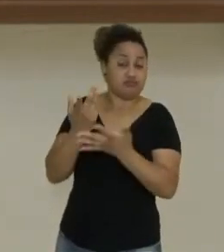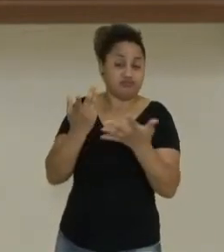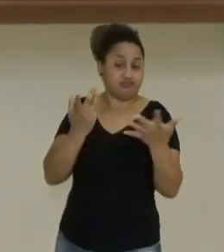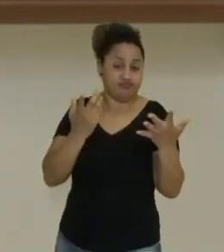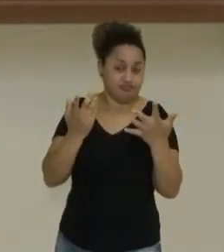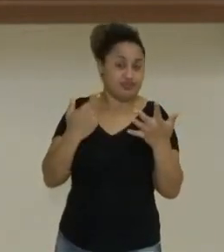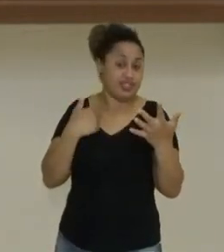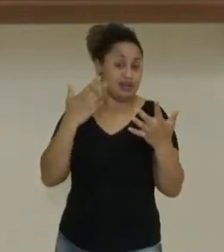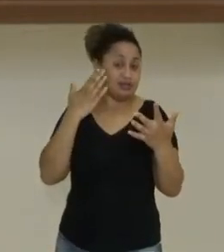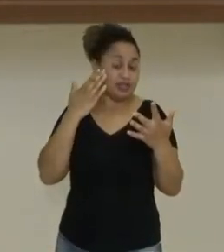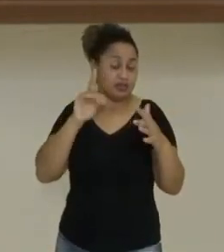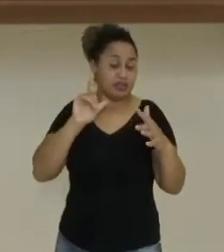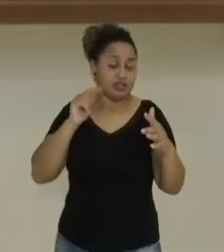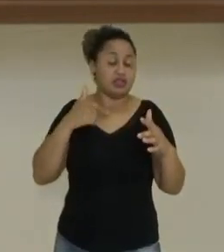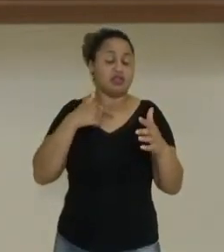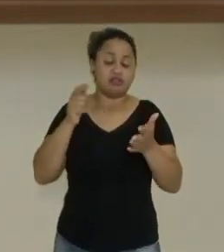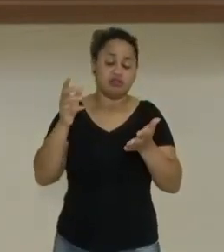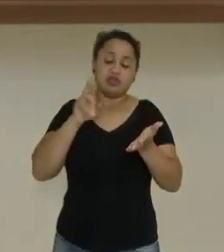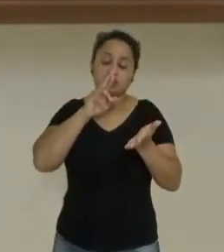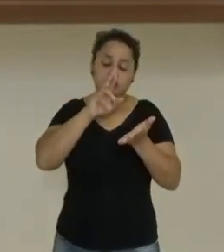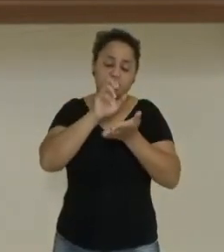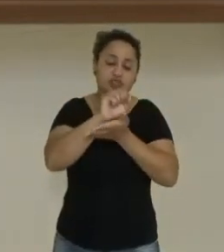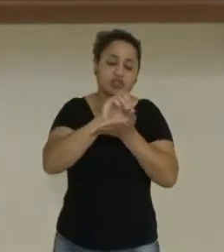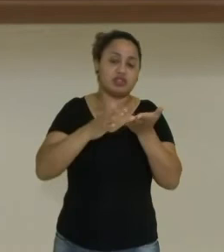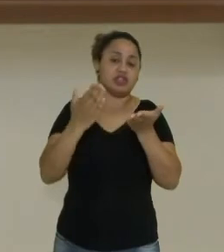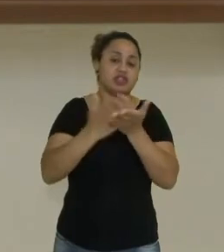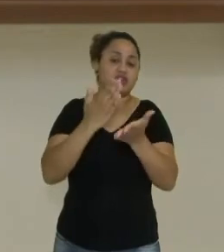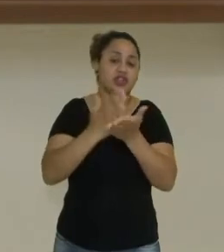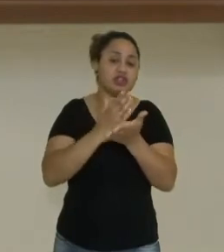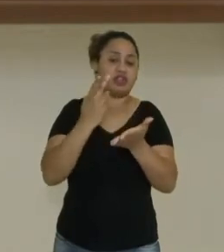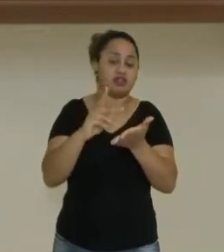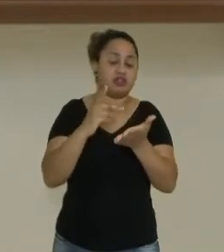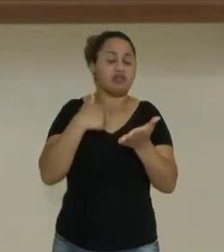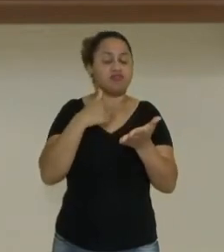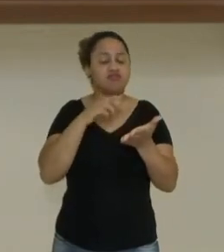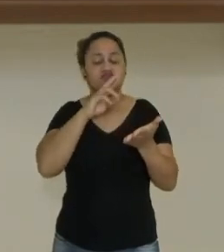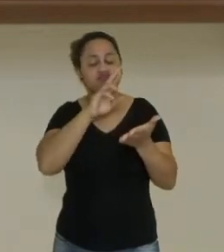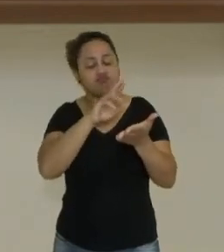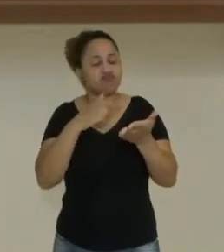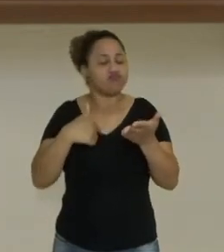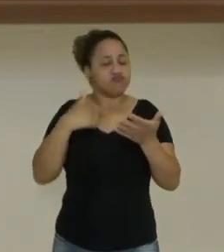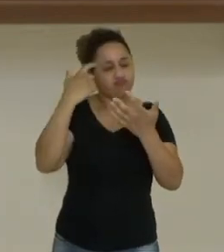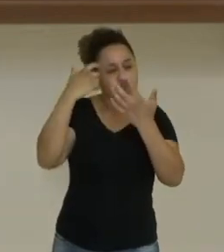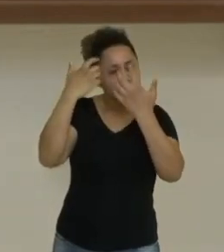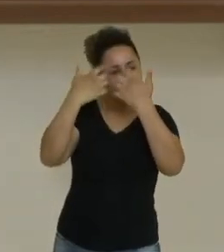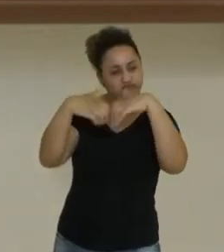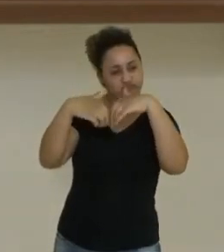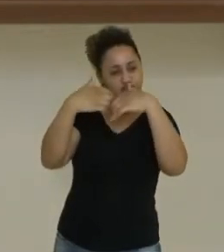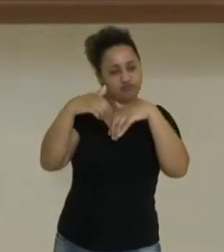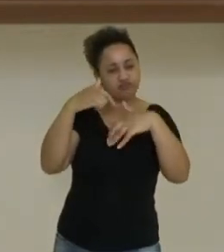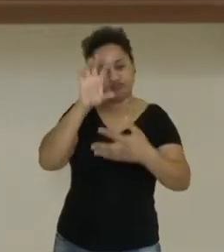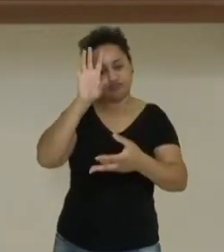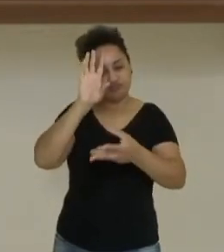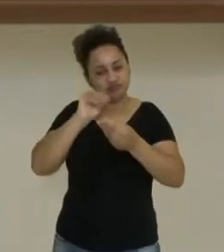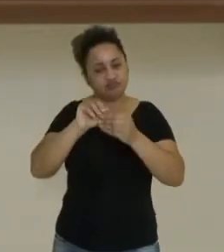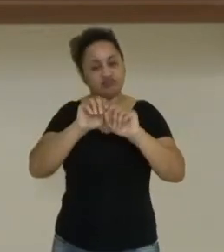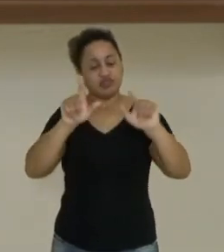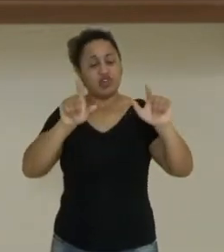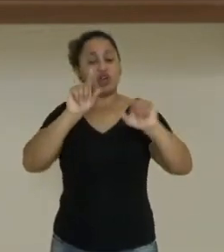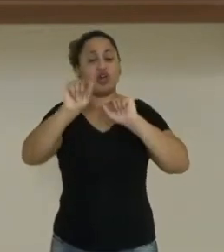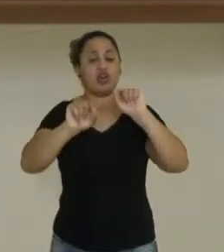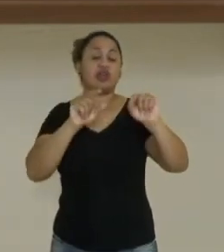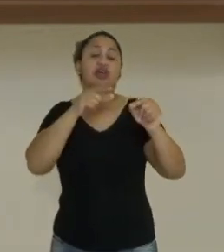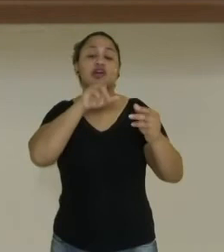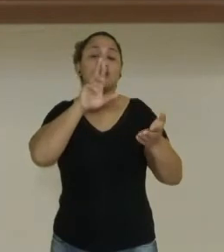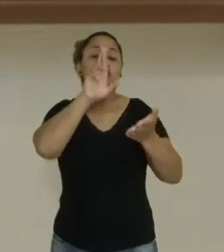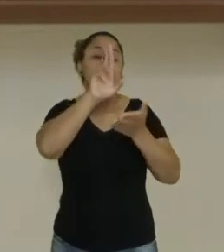você anote também aí no teu caderno e resolva, né? Na verdade, interprete, né, a